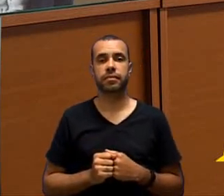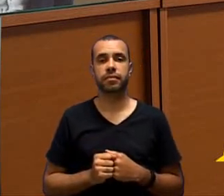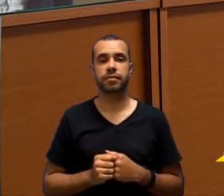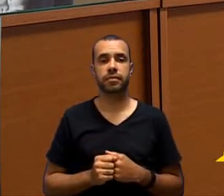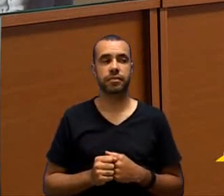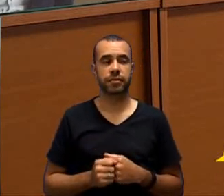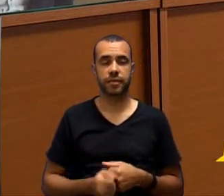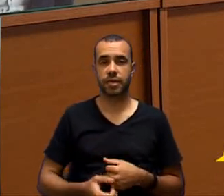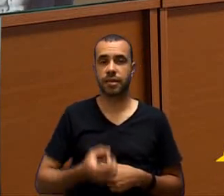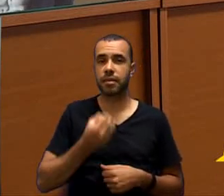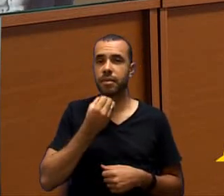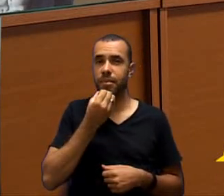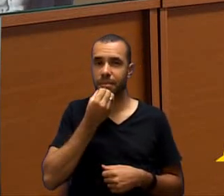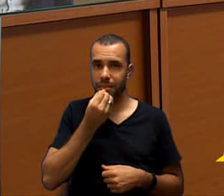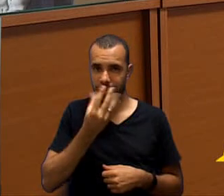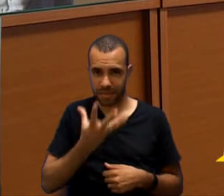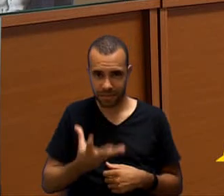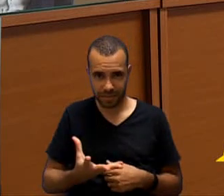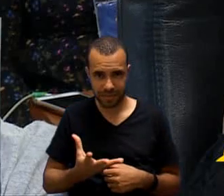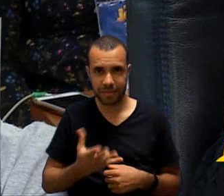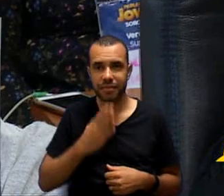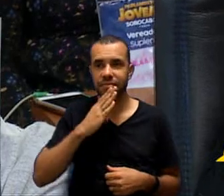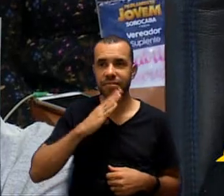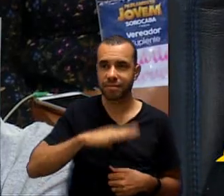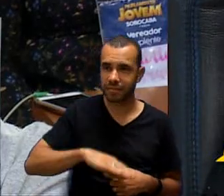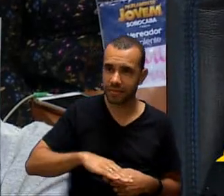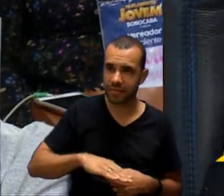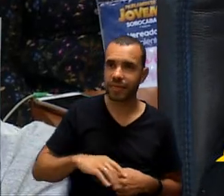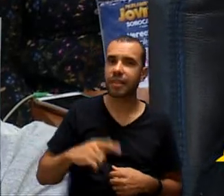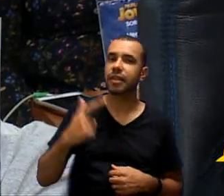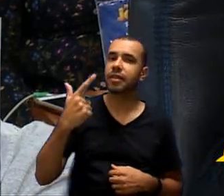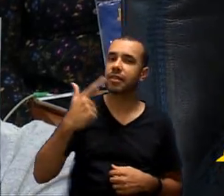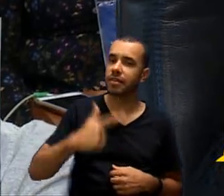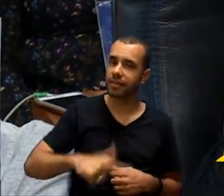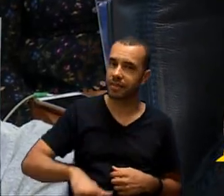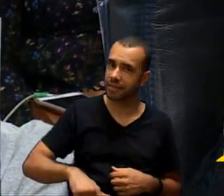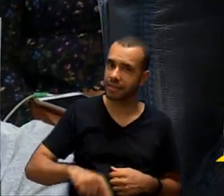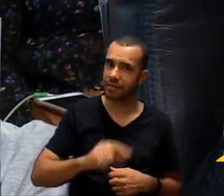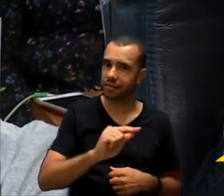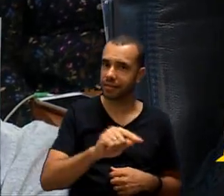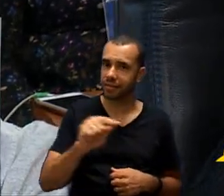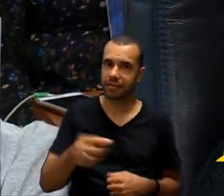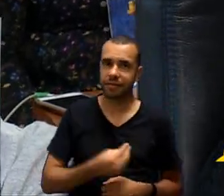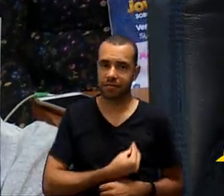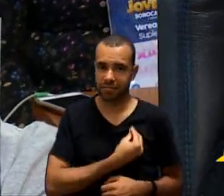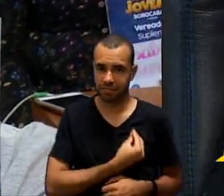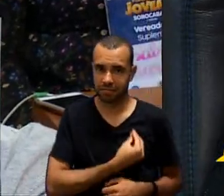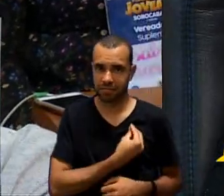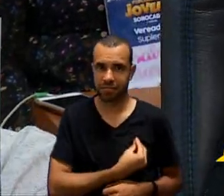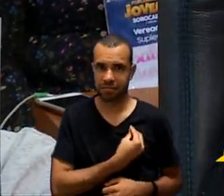Boa tarde a todos e a todas as presentes nessa Casa de Leis.